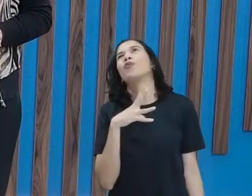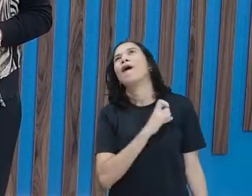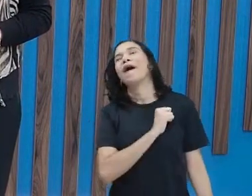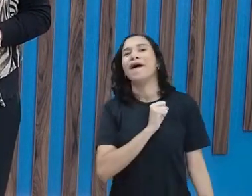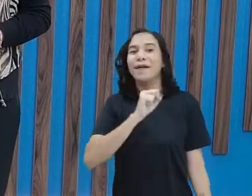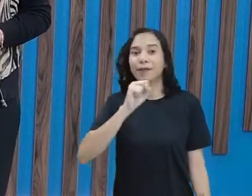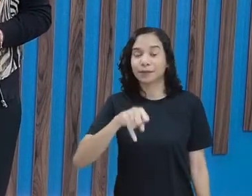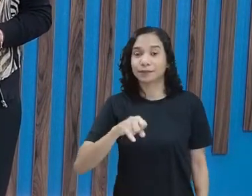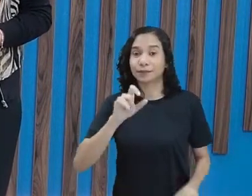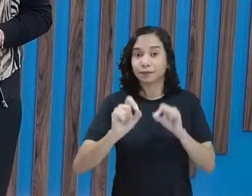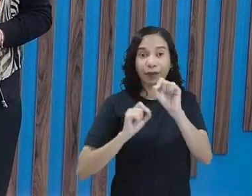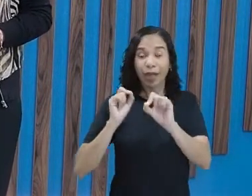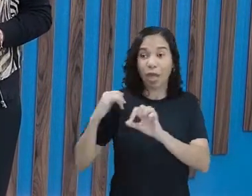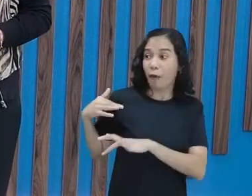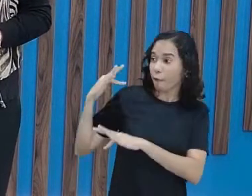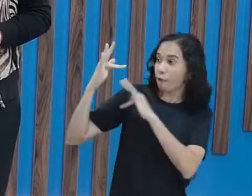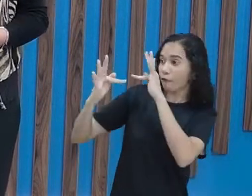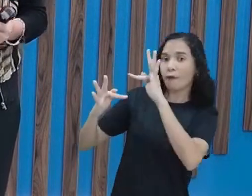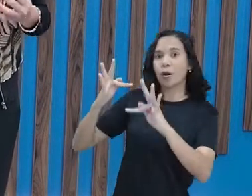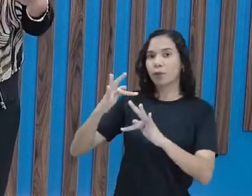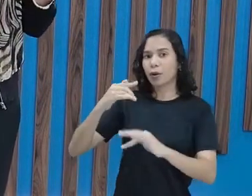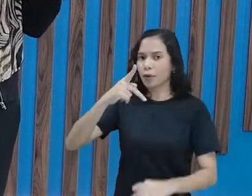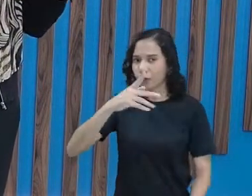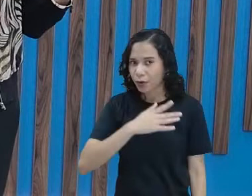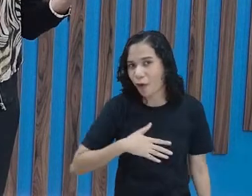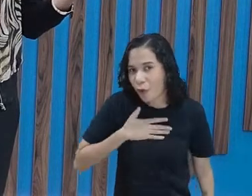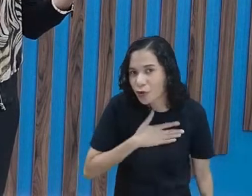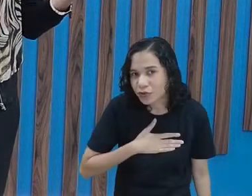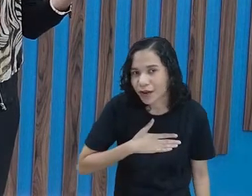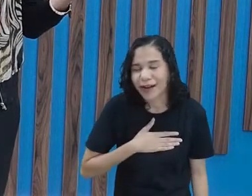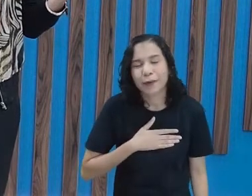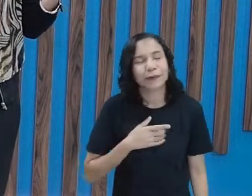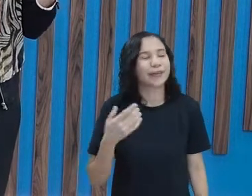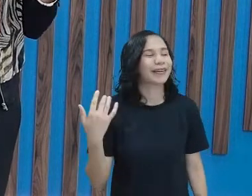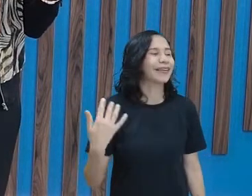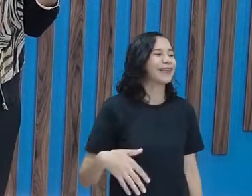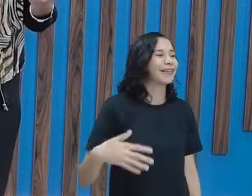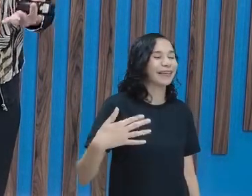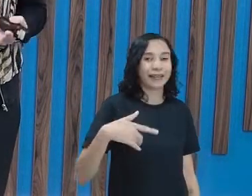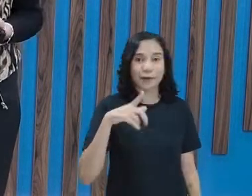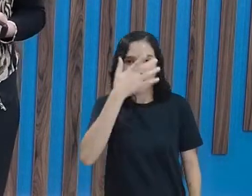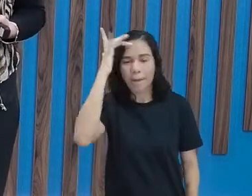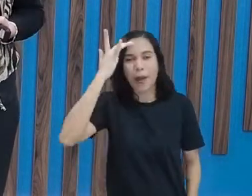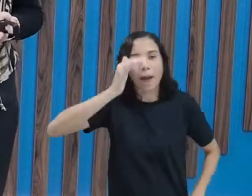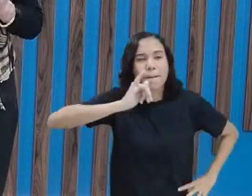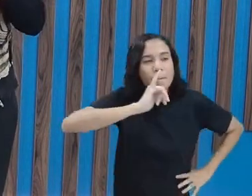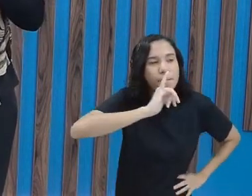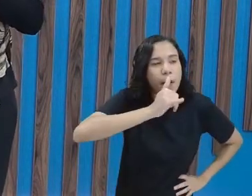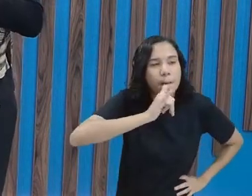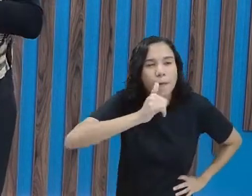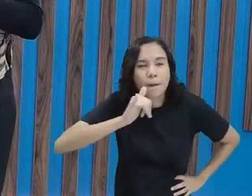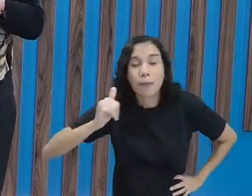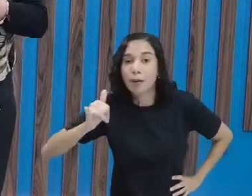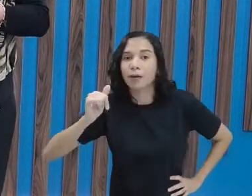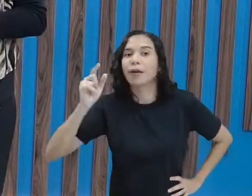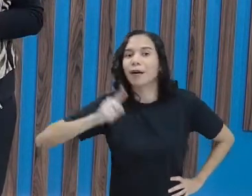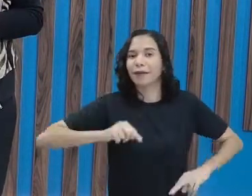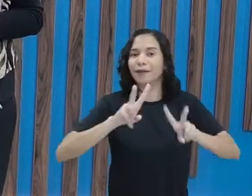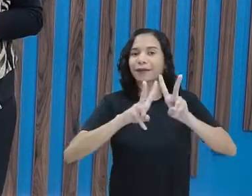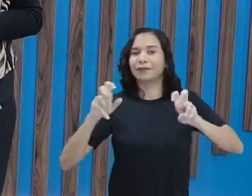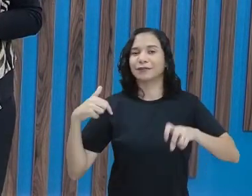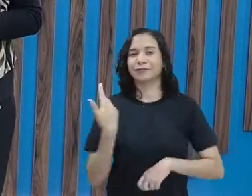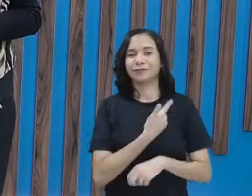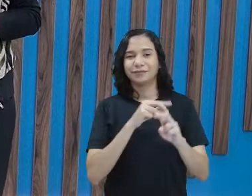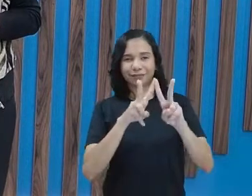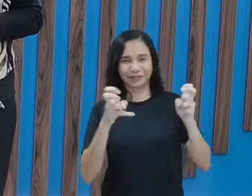hein? Fábulas. Quem aí gosta de ouvir uma fábula, de ouvir uma contação de histórias? É sobre isso que iremos